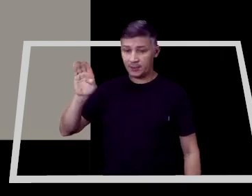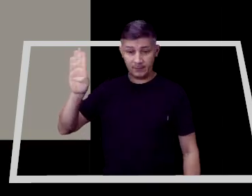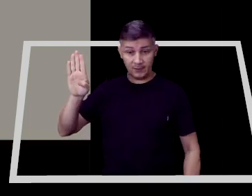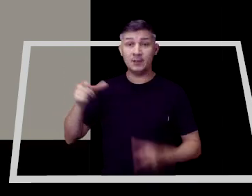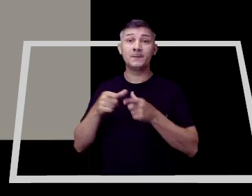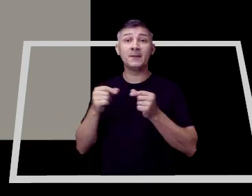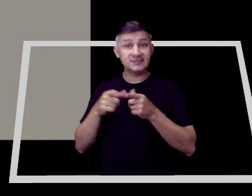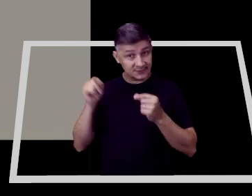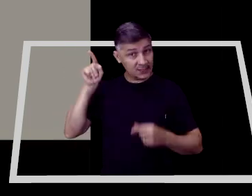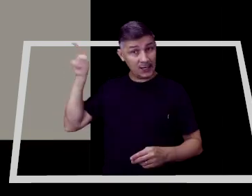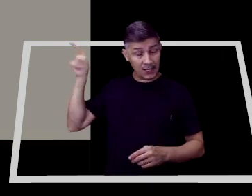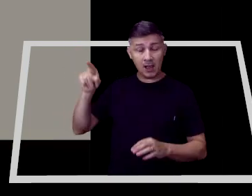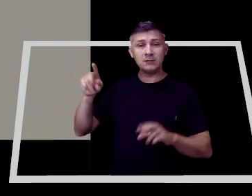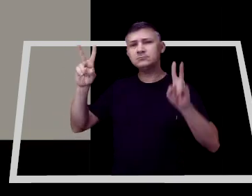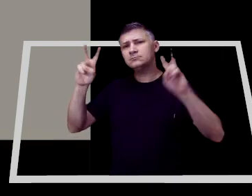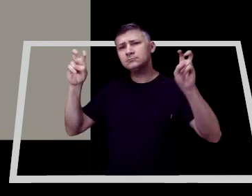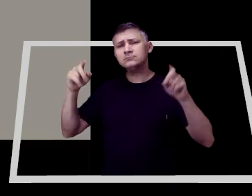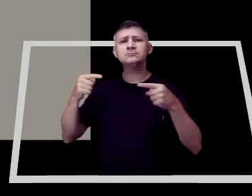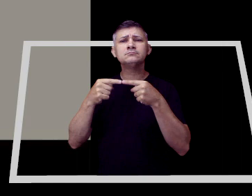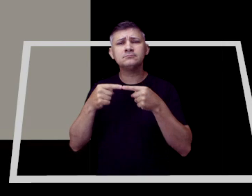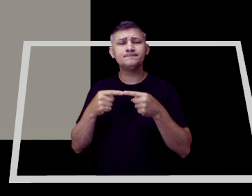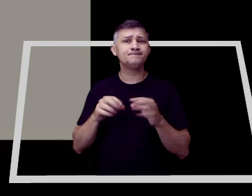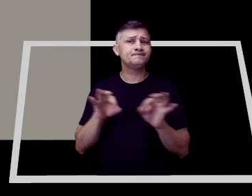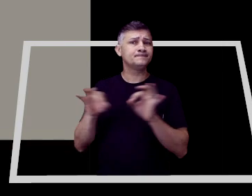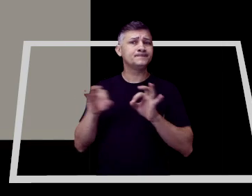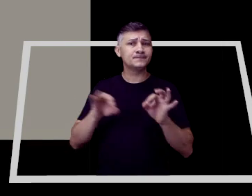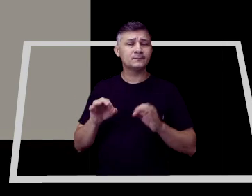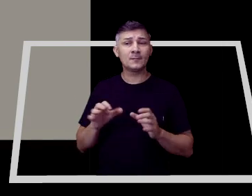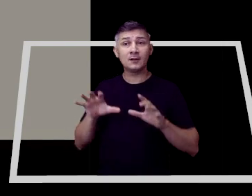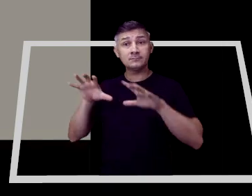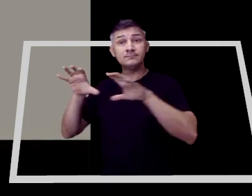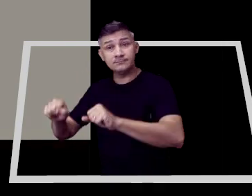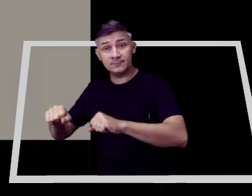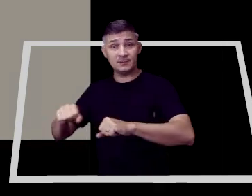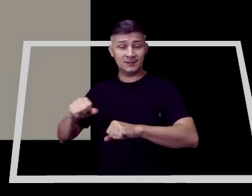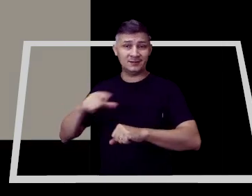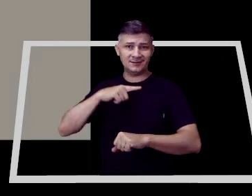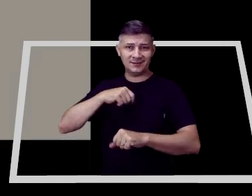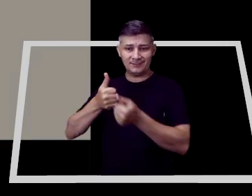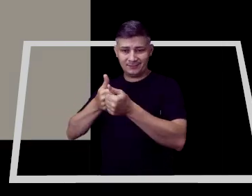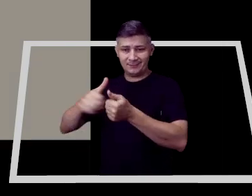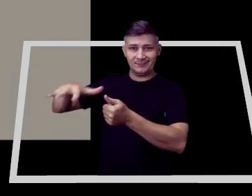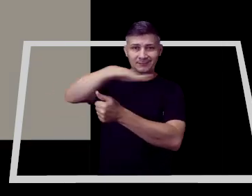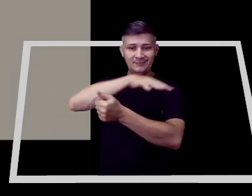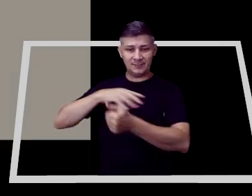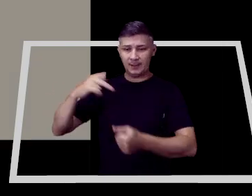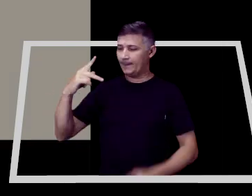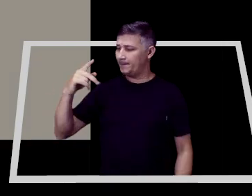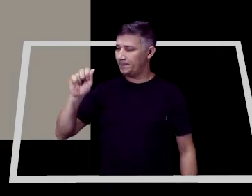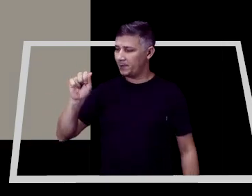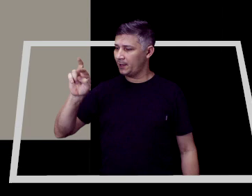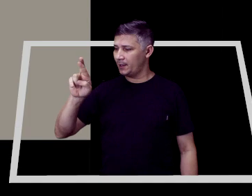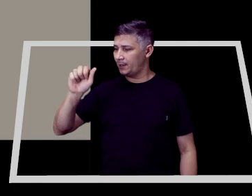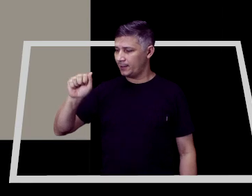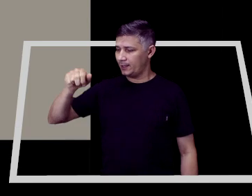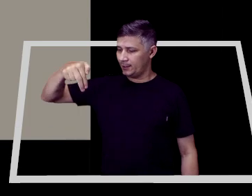Brasília, que tratava justamente de reocupar a orla do